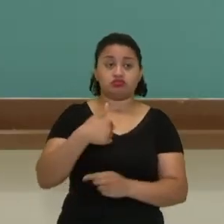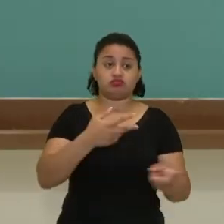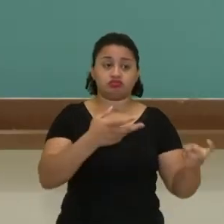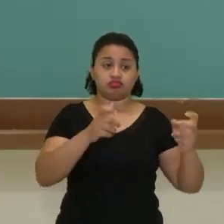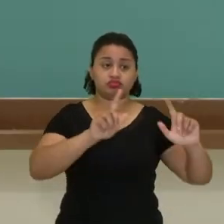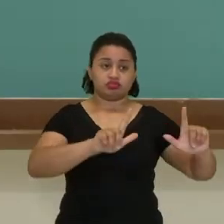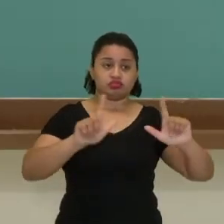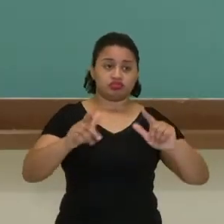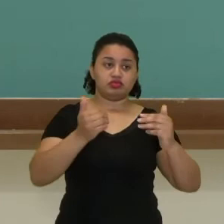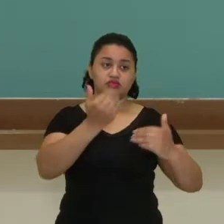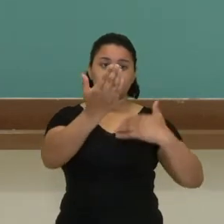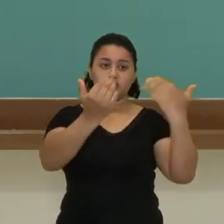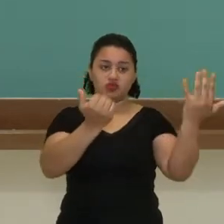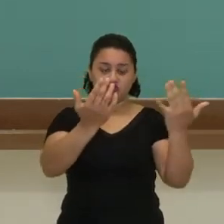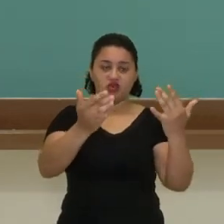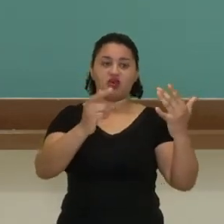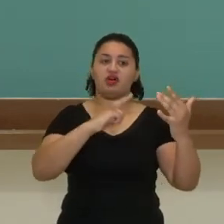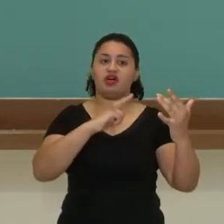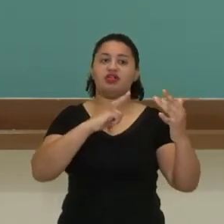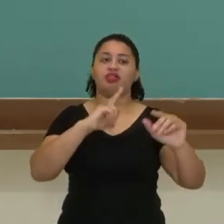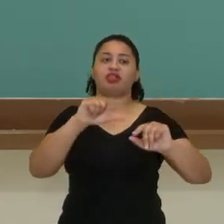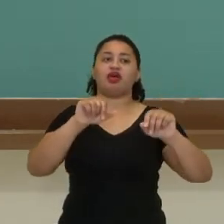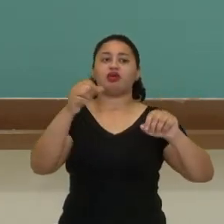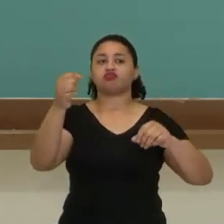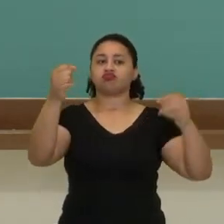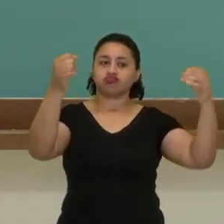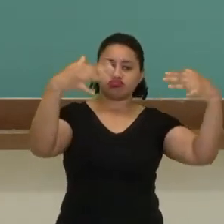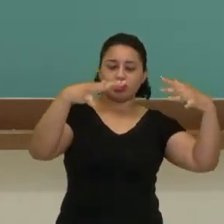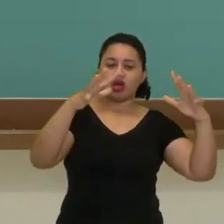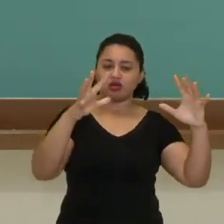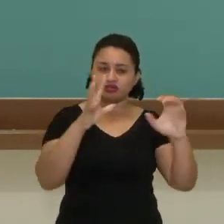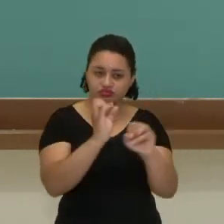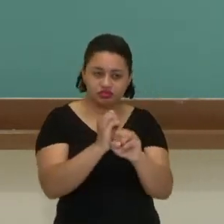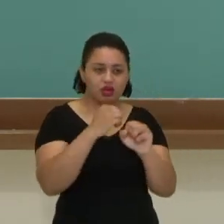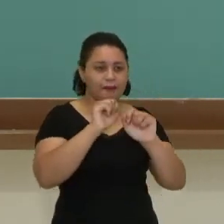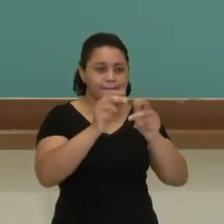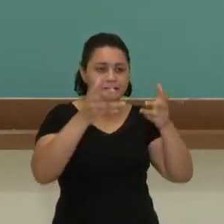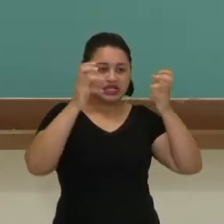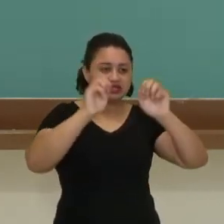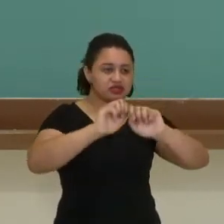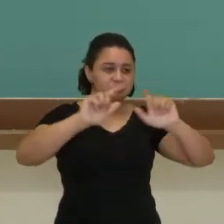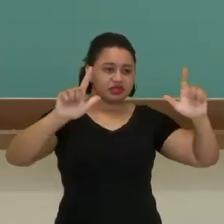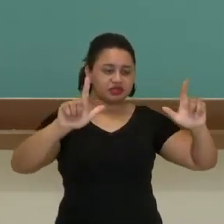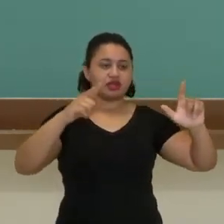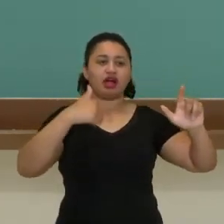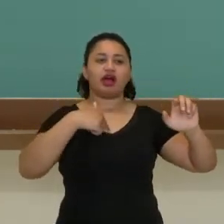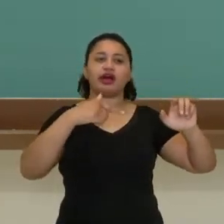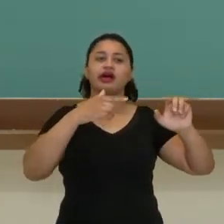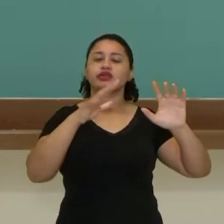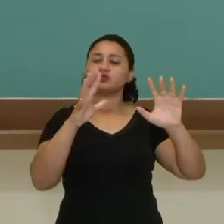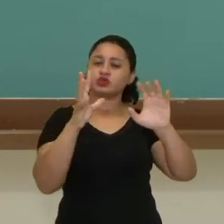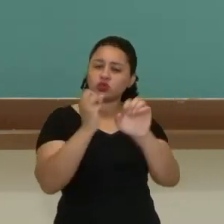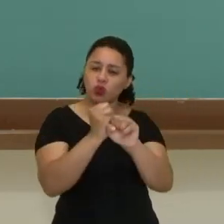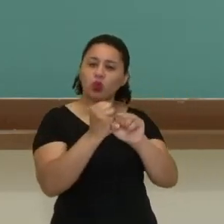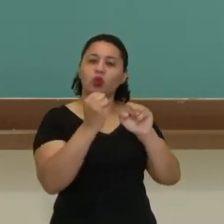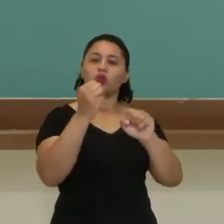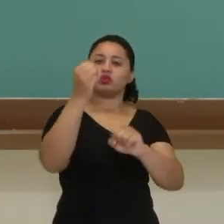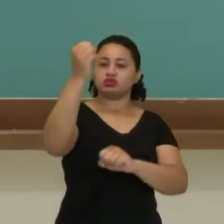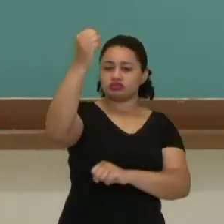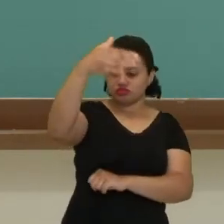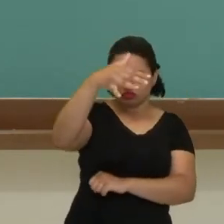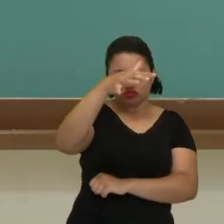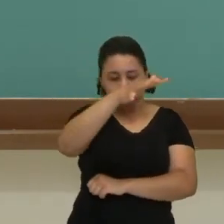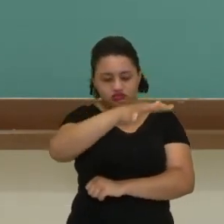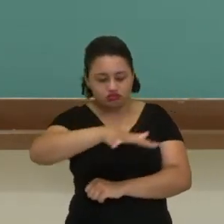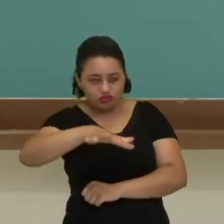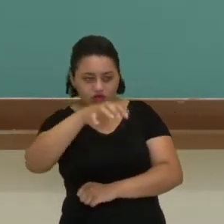em ambiente externo, tem a questão da luz e sombra muito visível, a questão do estudo da luz, a reflexão e tudo mais,